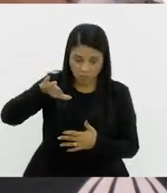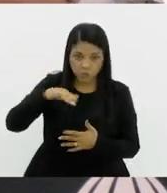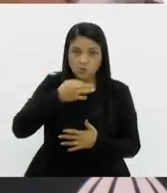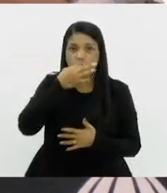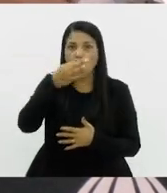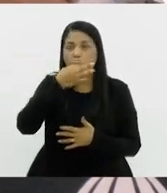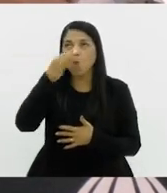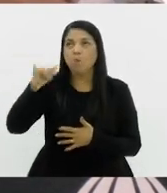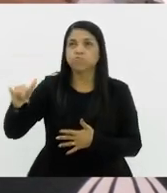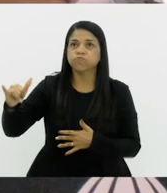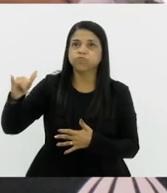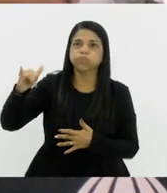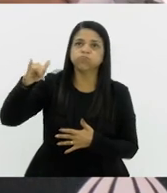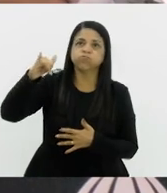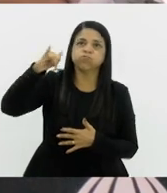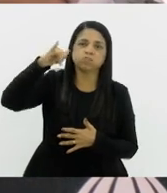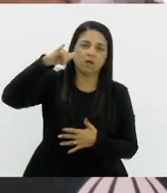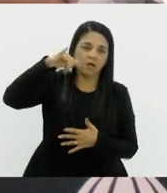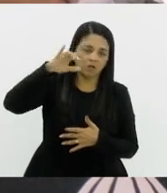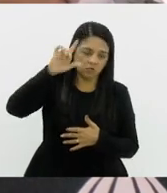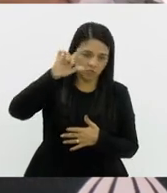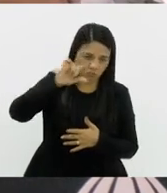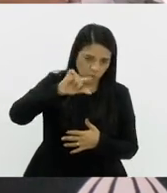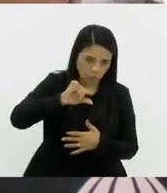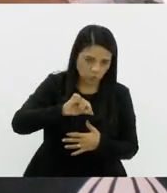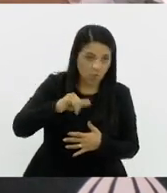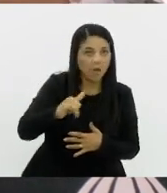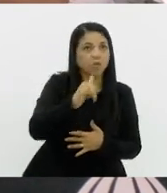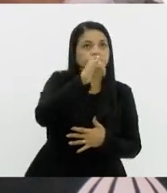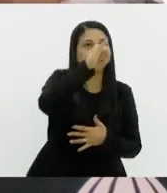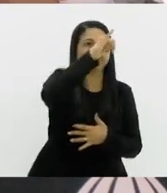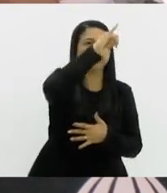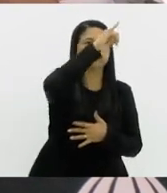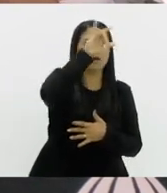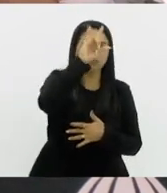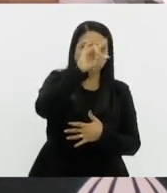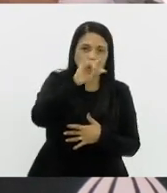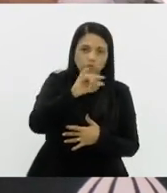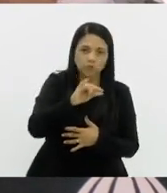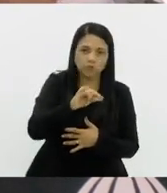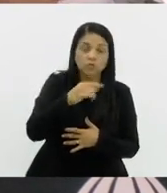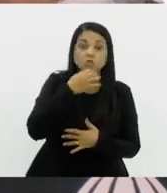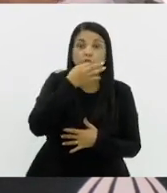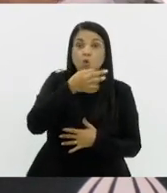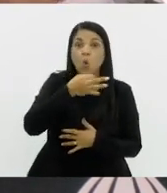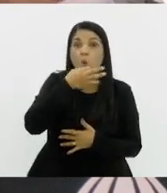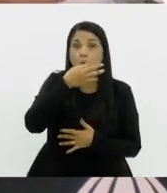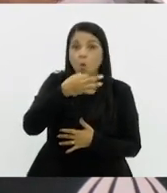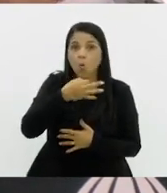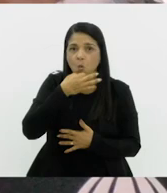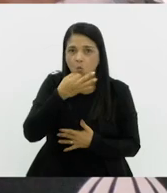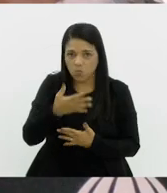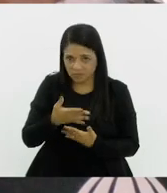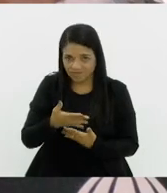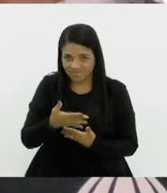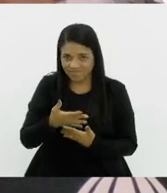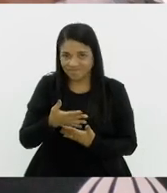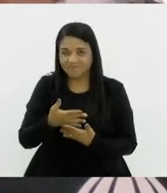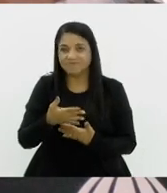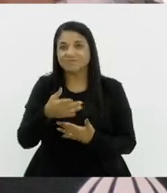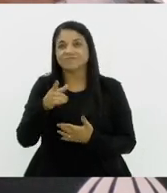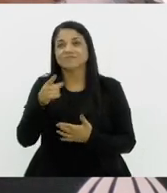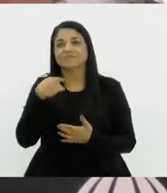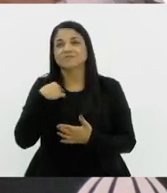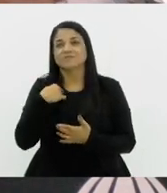diminui, tá? Então, você vai ter vários picos de ruído. E aí, eu vou remeter um pouco para